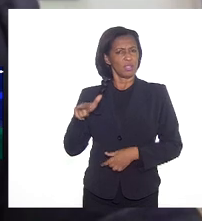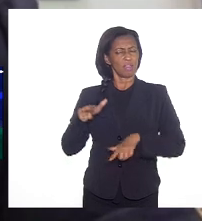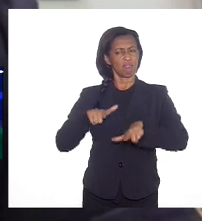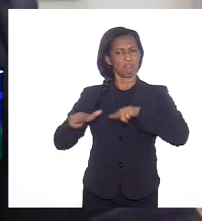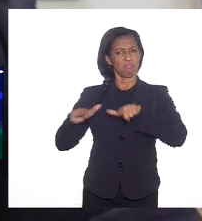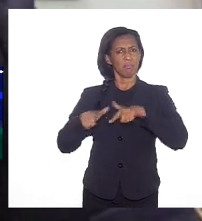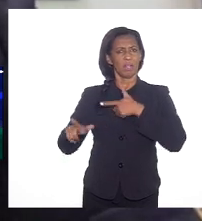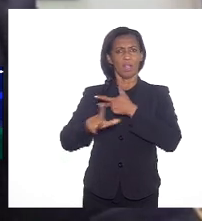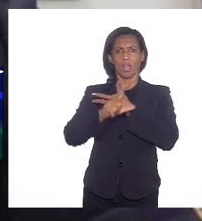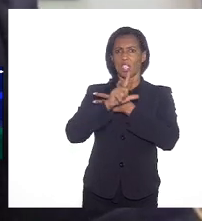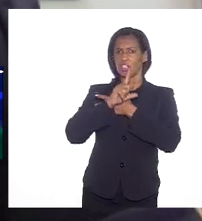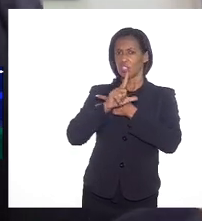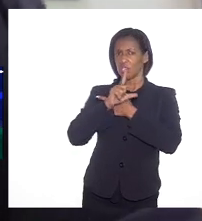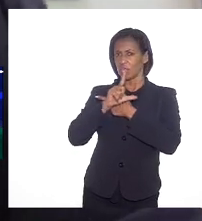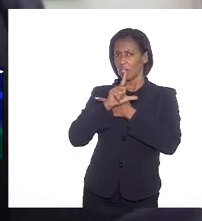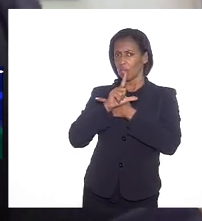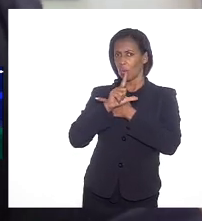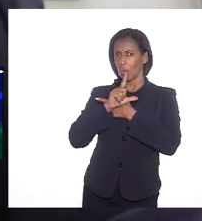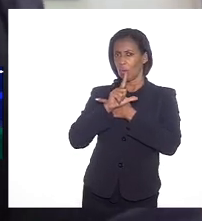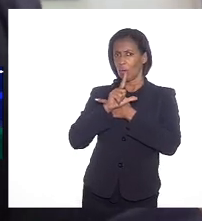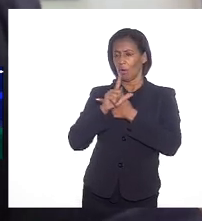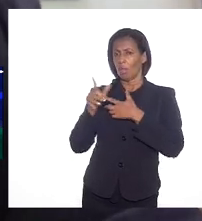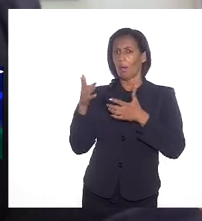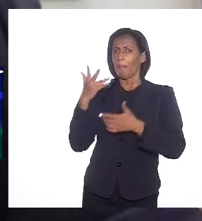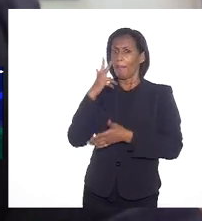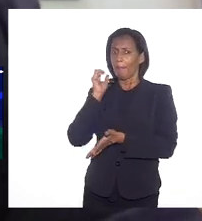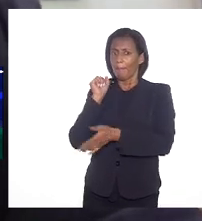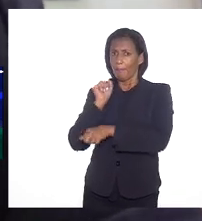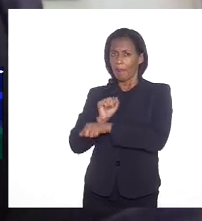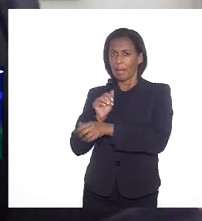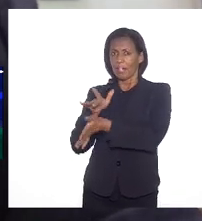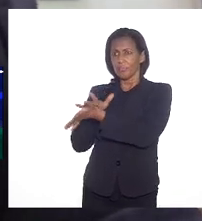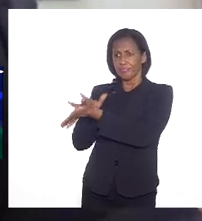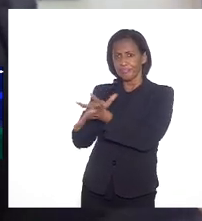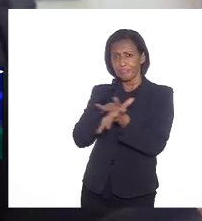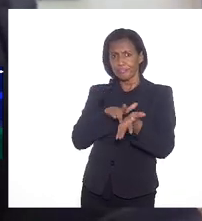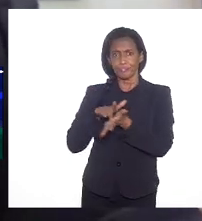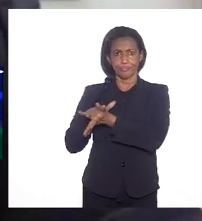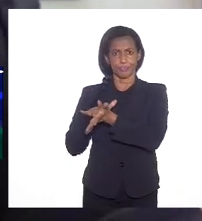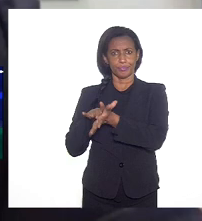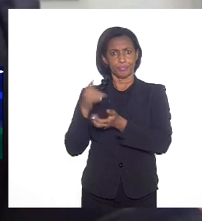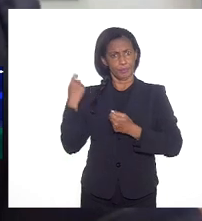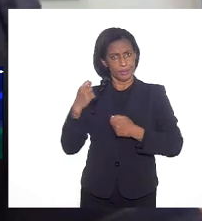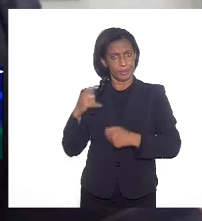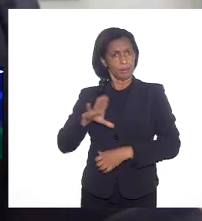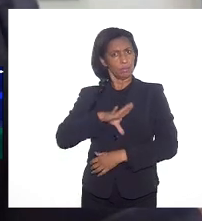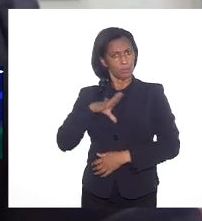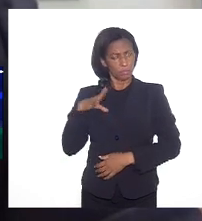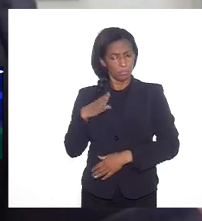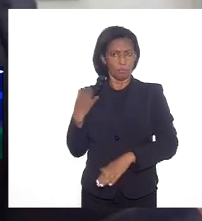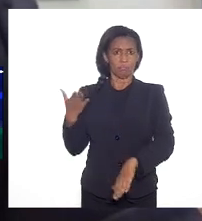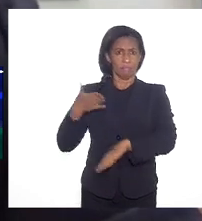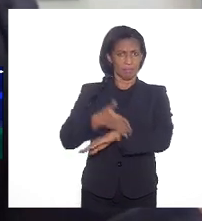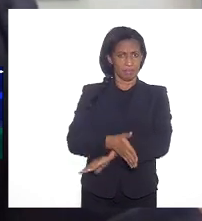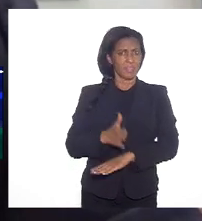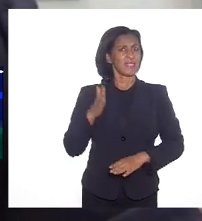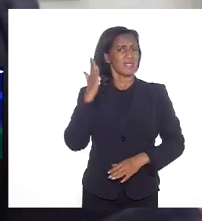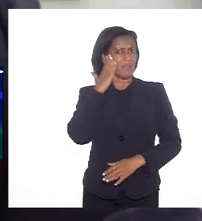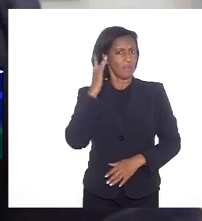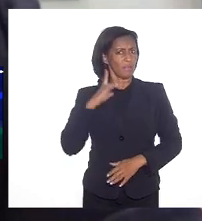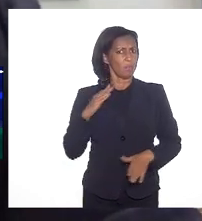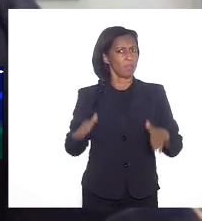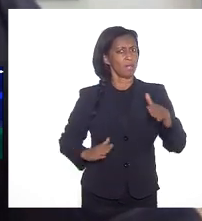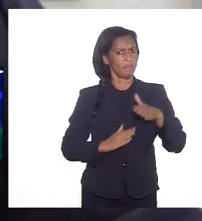parar de tapar os olhos com a peneira nós precisamos enfrentar essa questão todos nós sabemos que há uma limitação